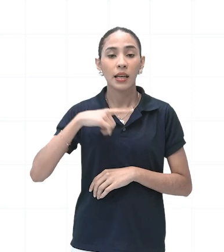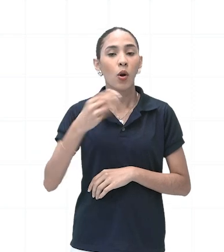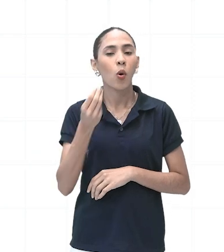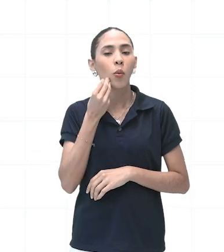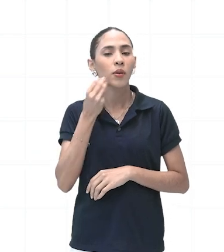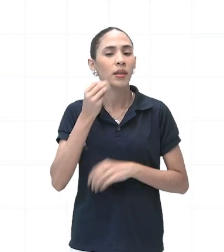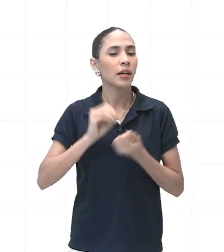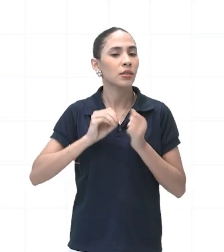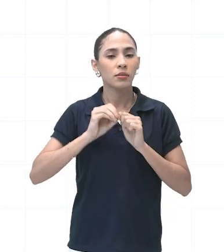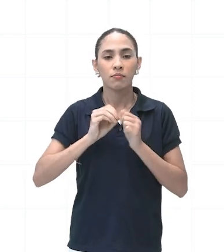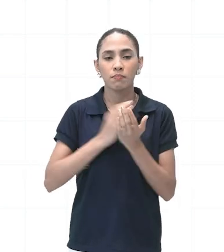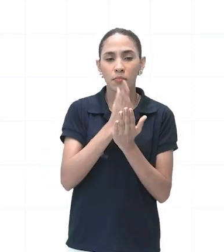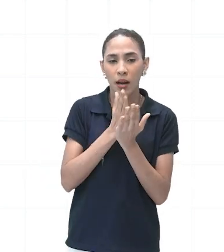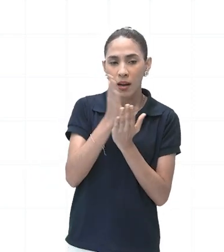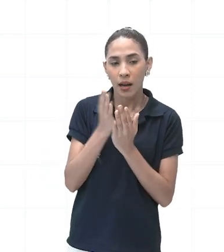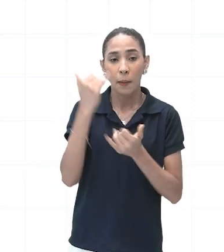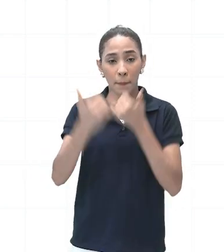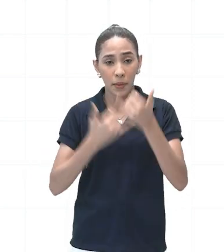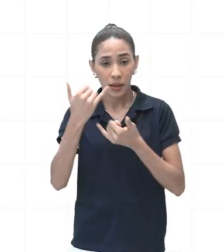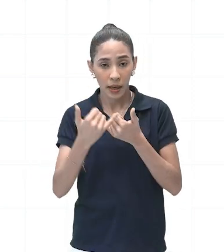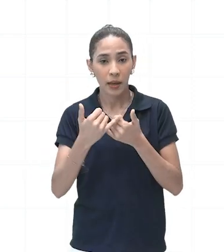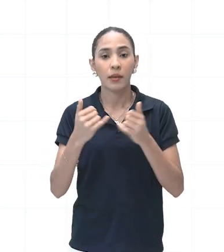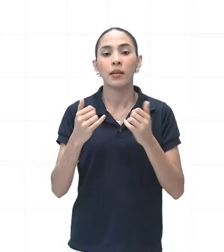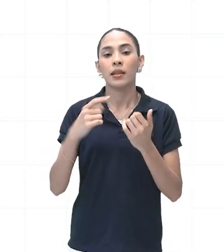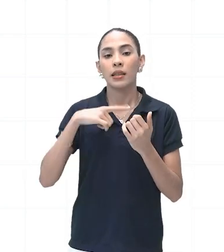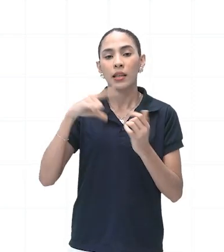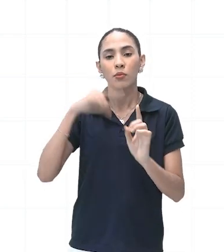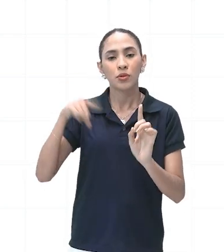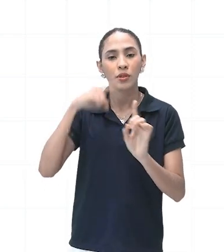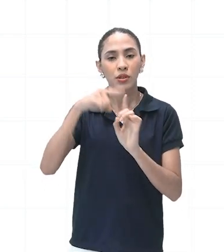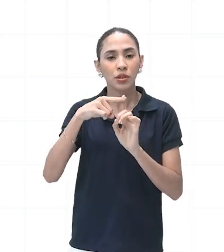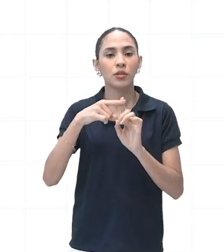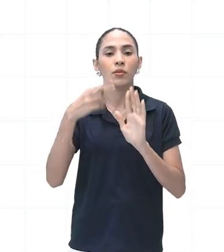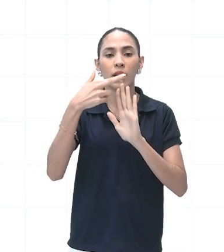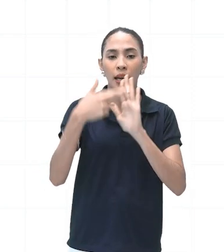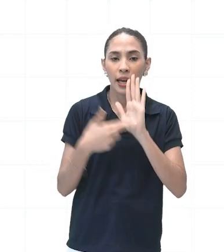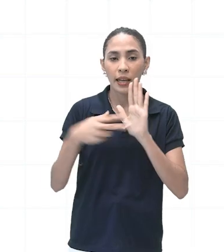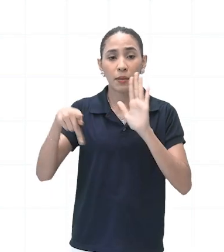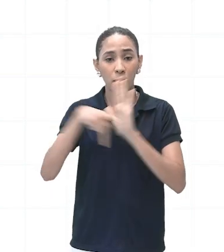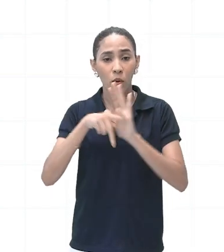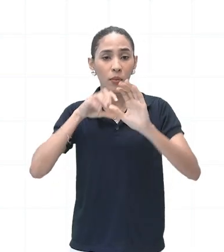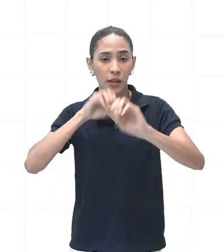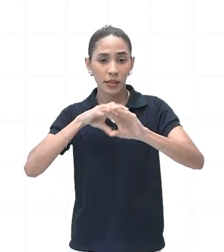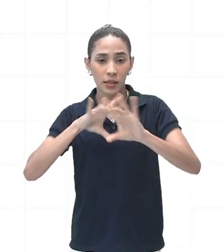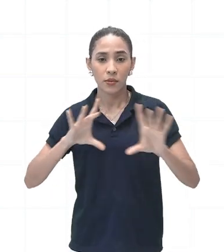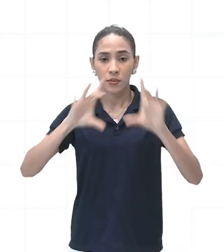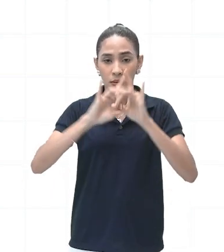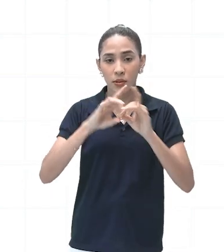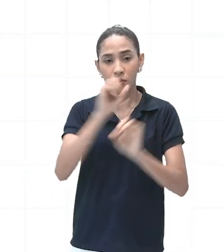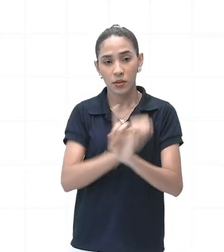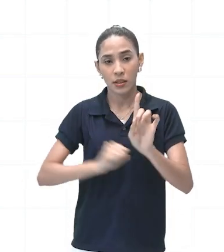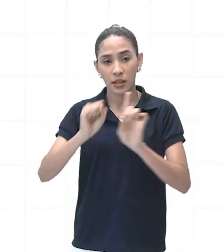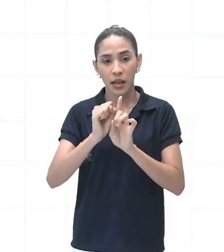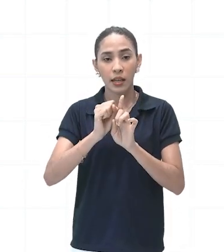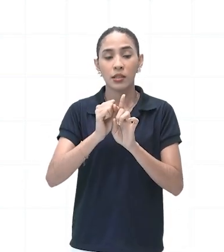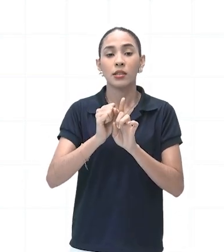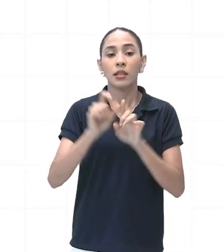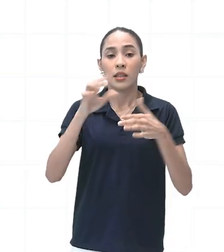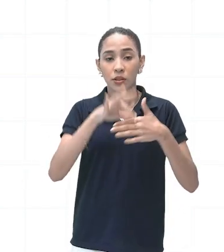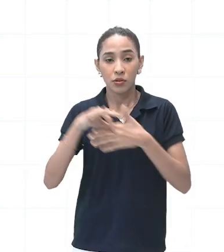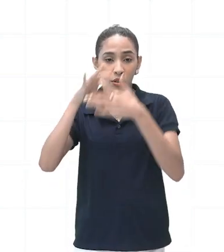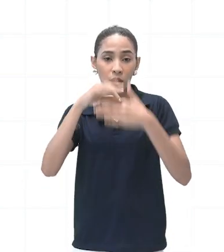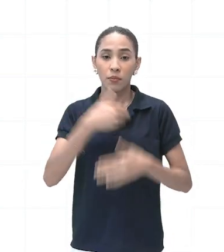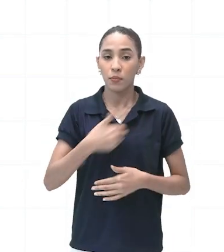oportunidade para brincar e divertir-se, visando os propósitos mesmos da sua educação. A sociedade e as autoridades